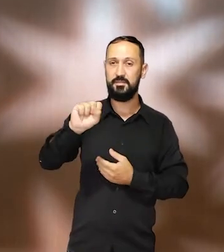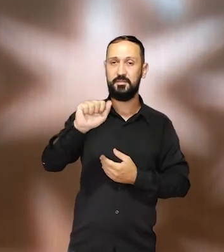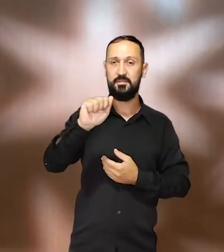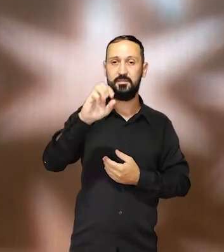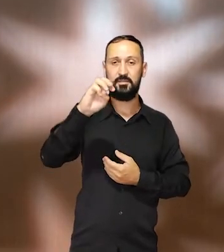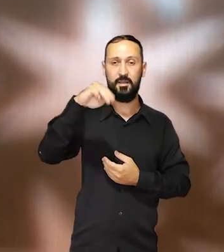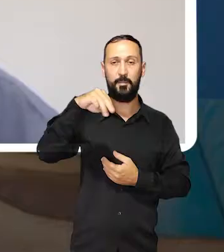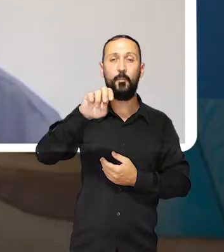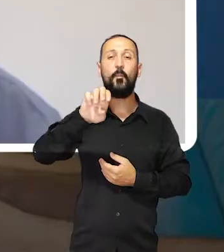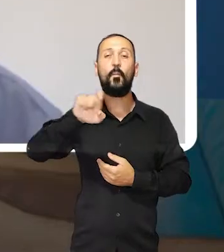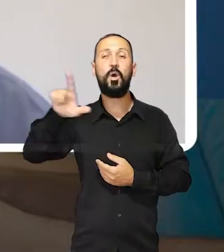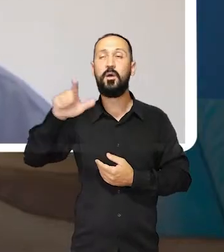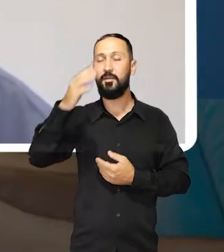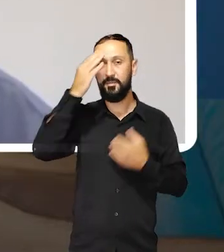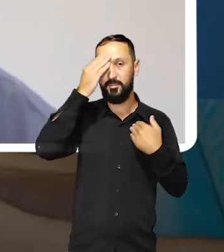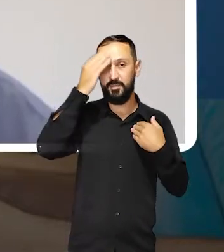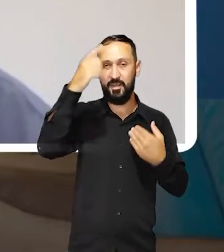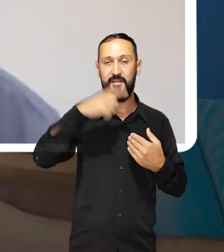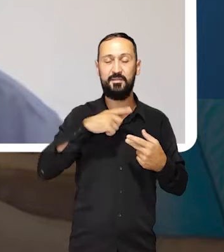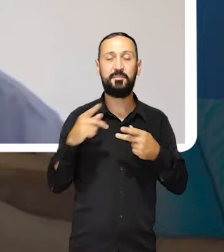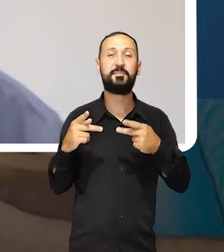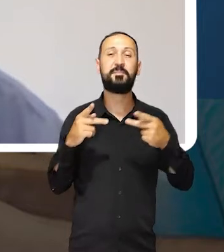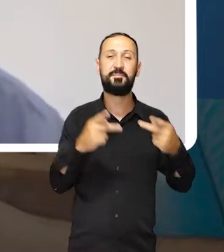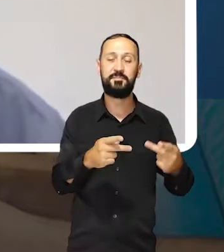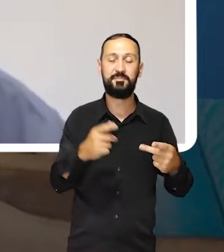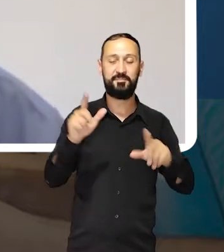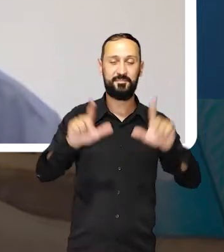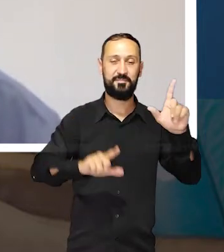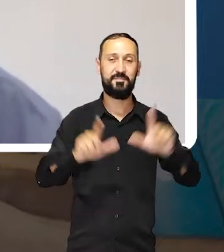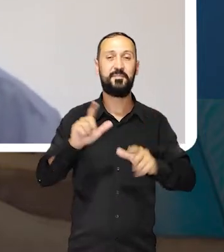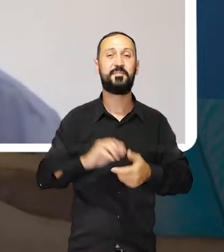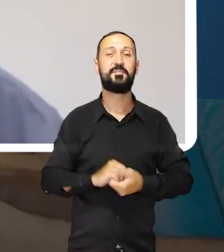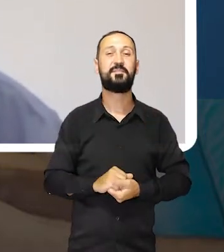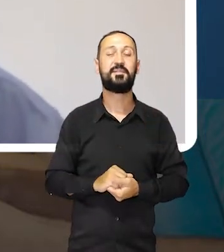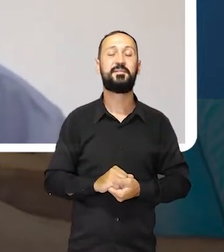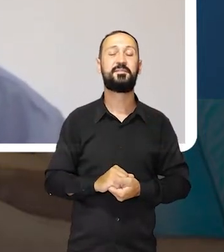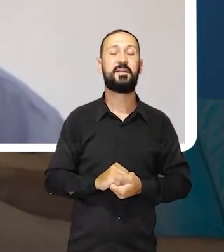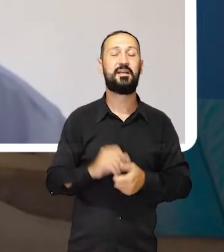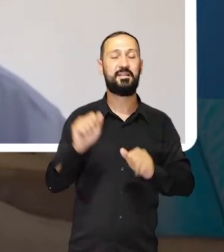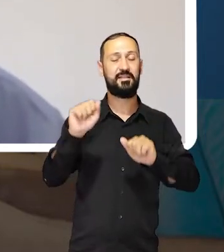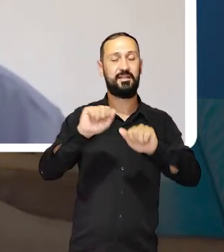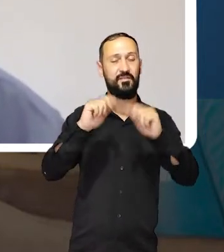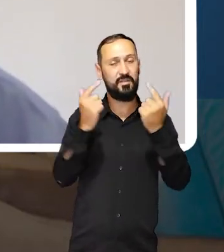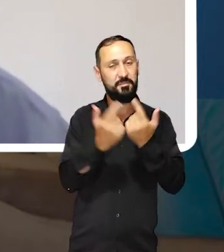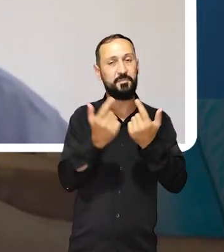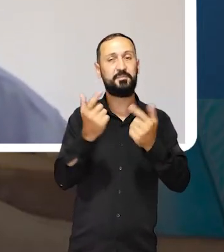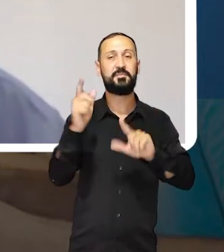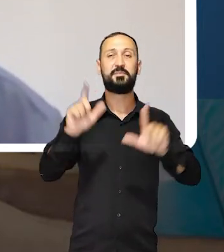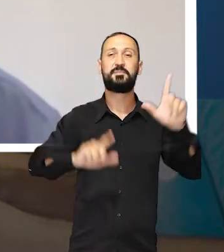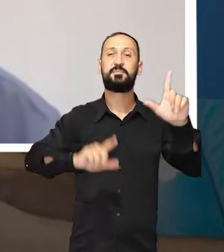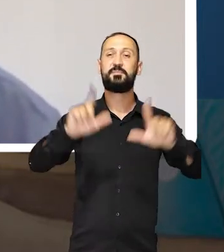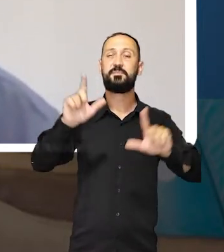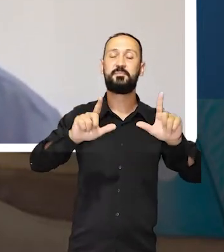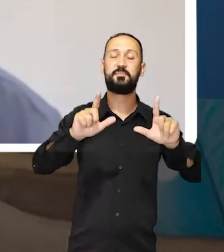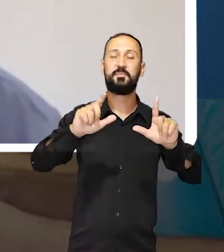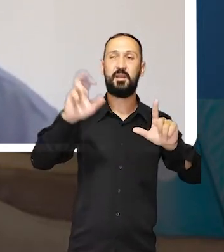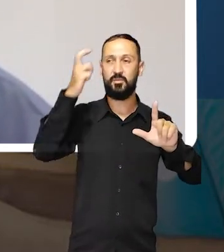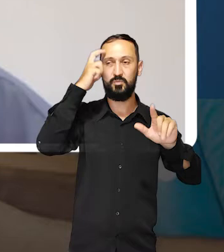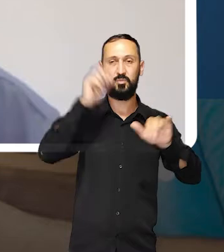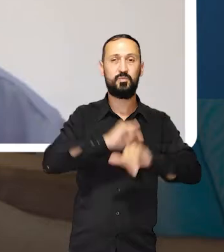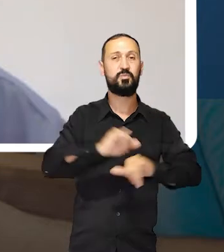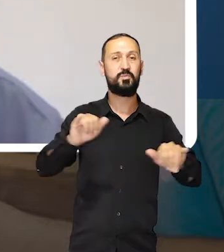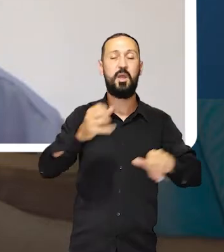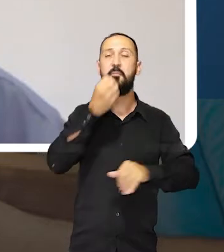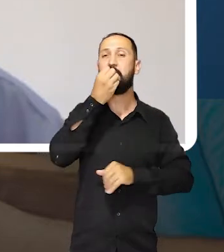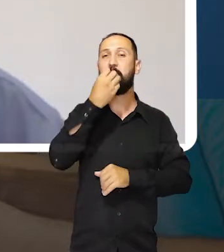bem, Samuel? Tudo bem, obrigado pela atenção para a TV Assembleia com esse programa incentivando